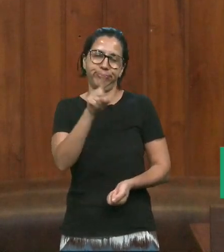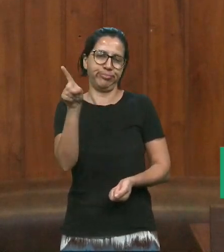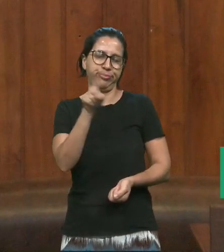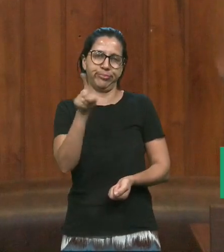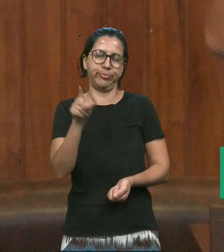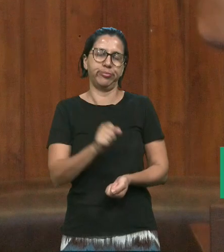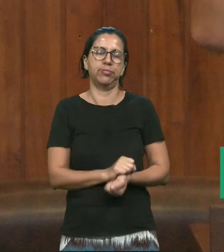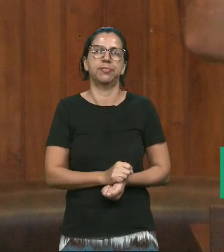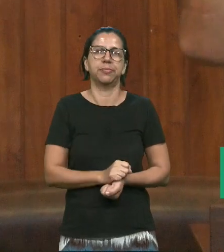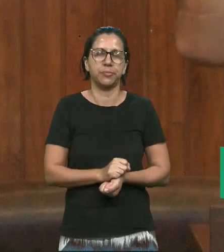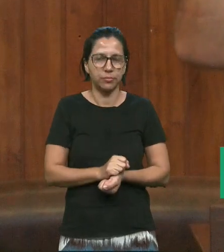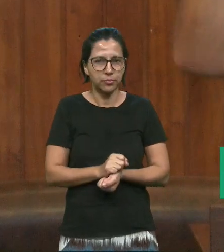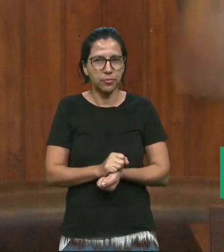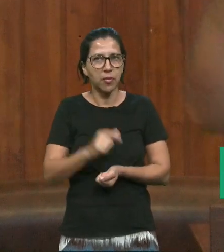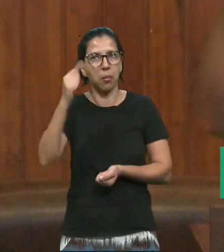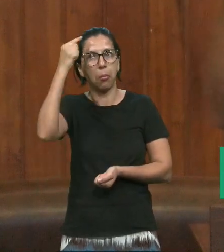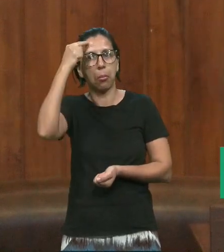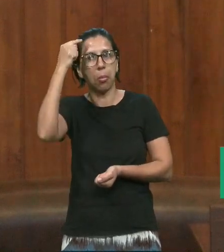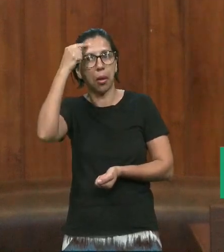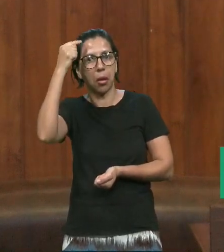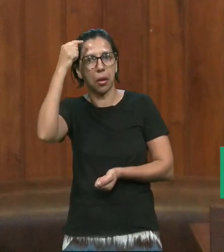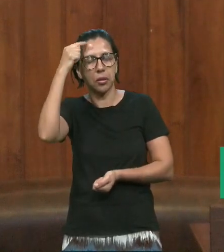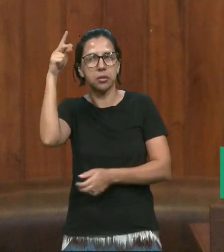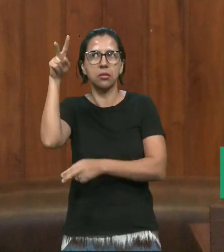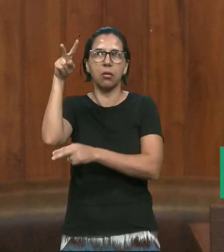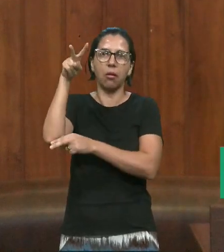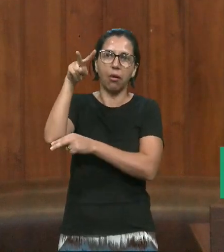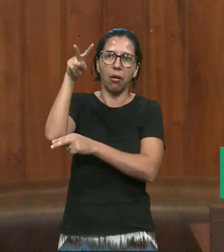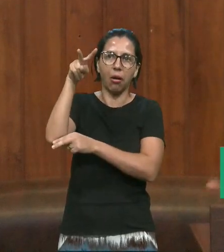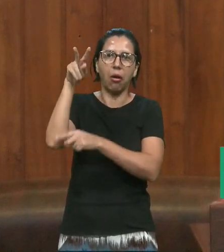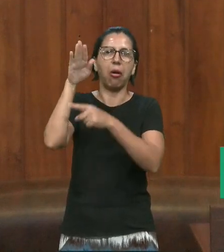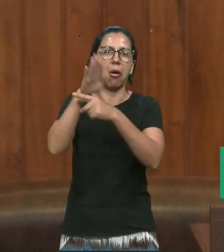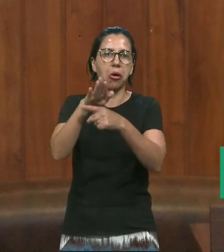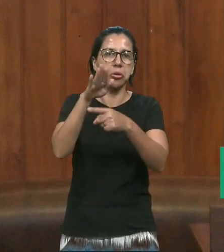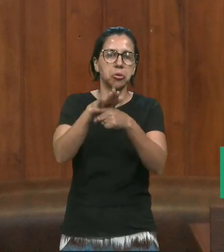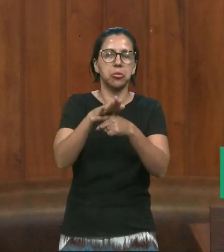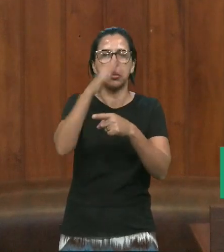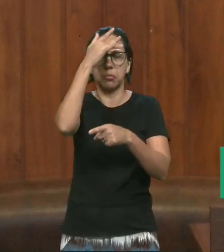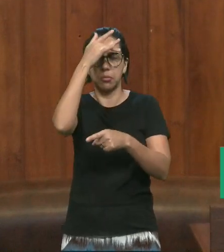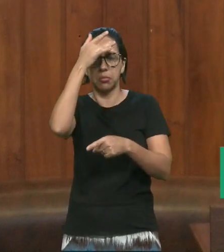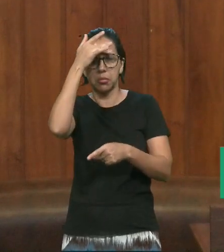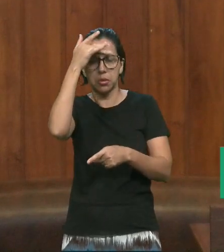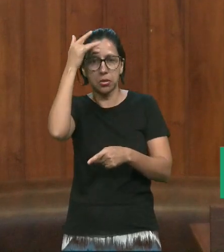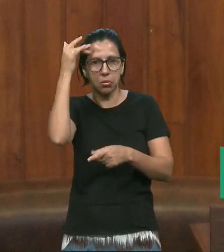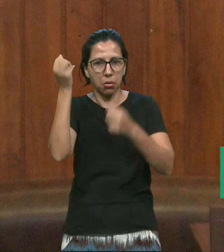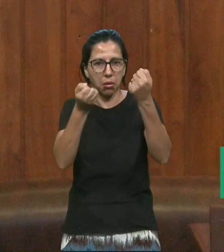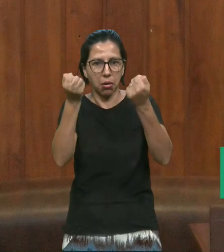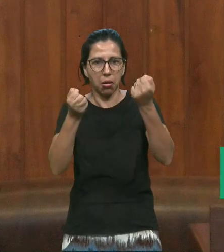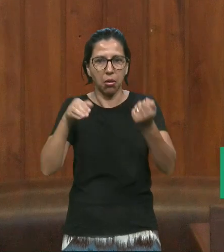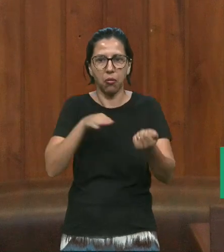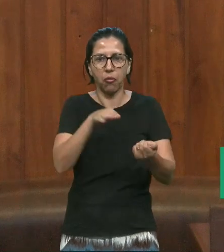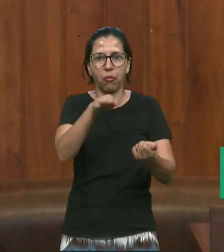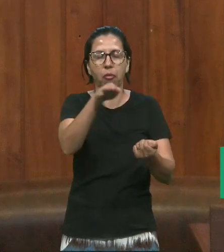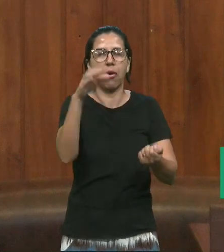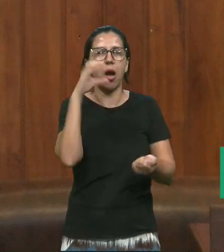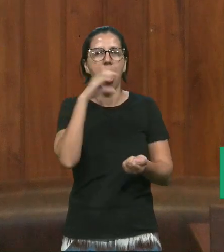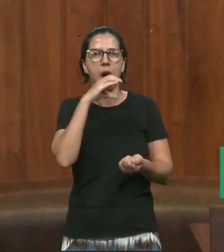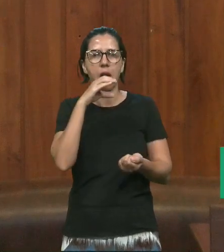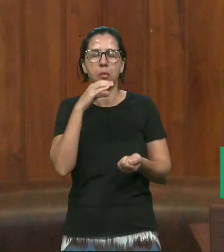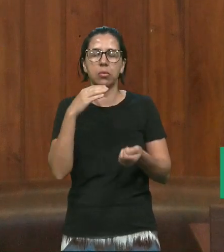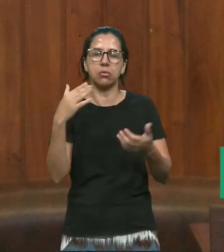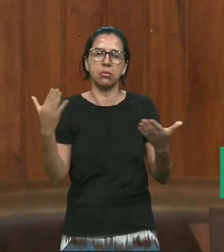já que acham que é uma Vibra que está andando muito rápido, fizesse uma